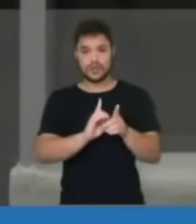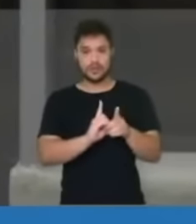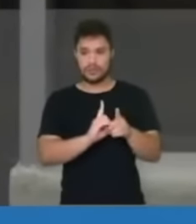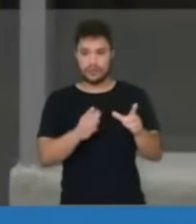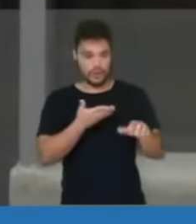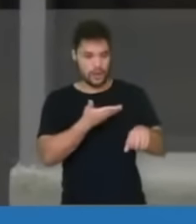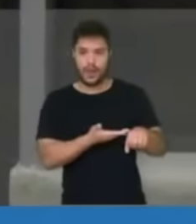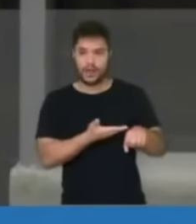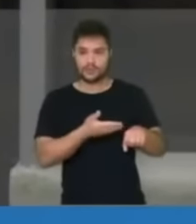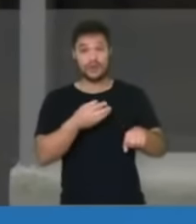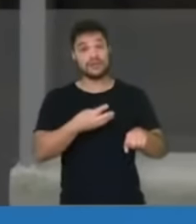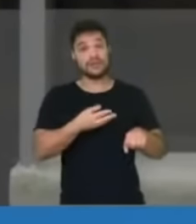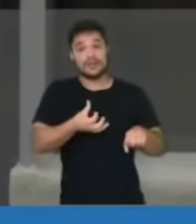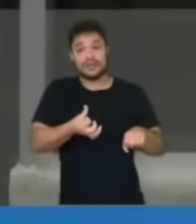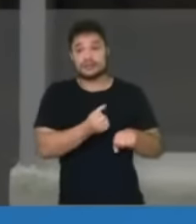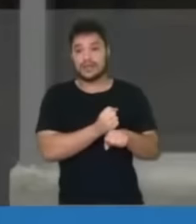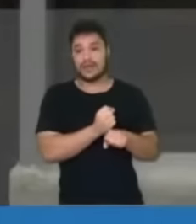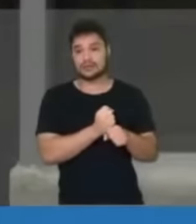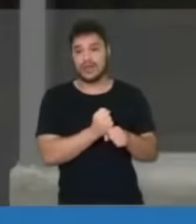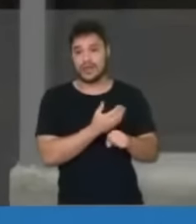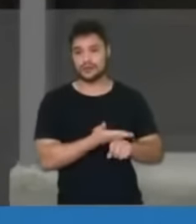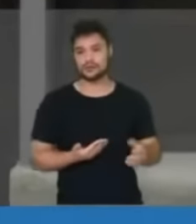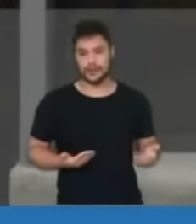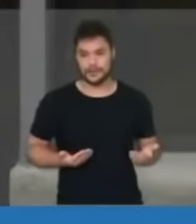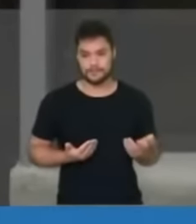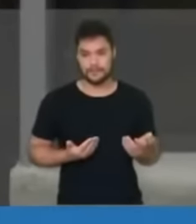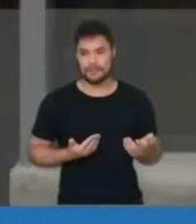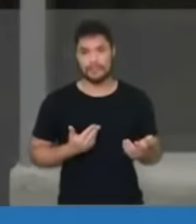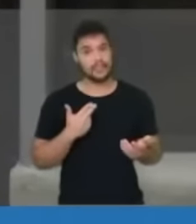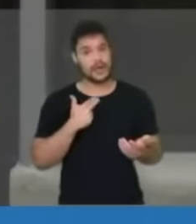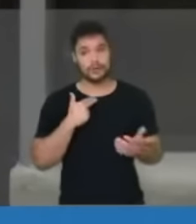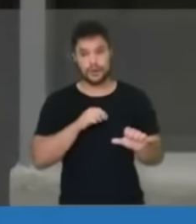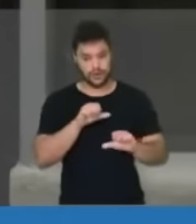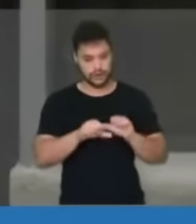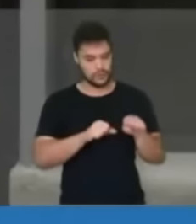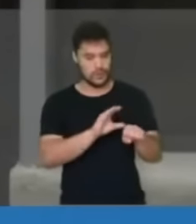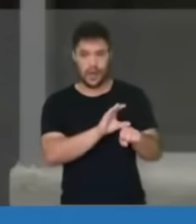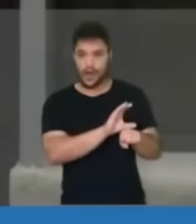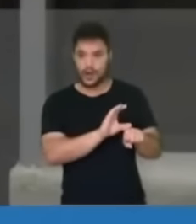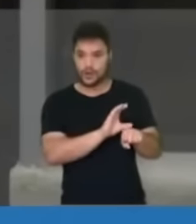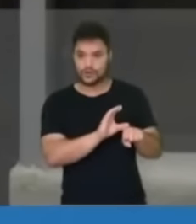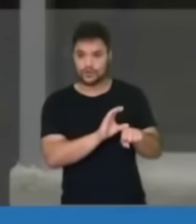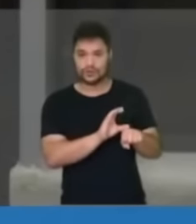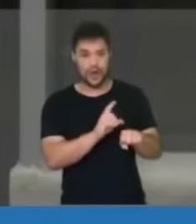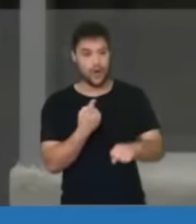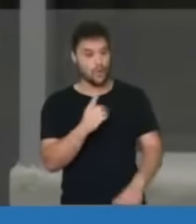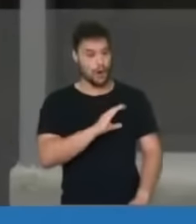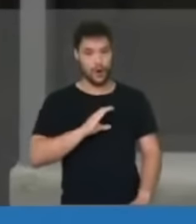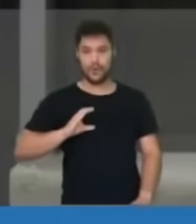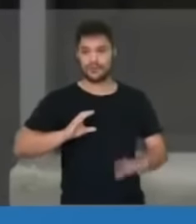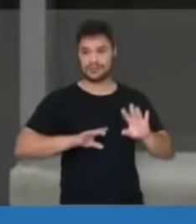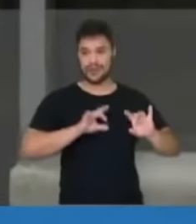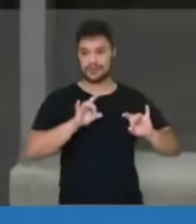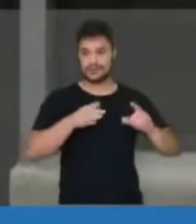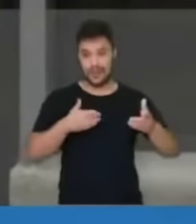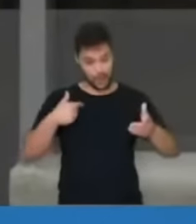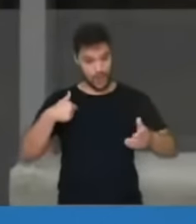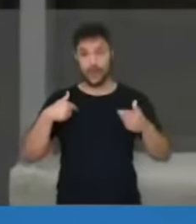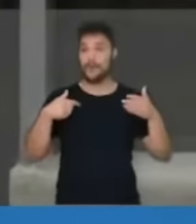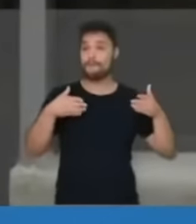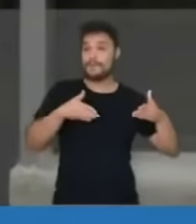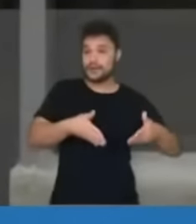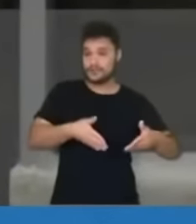há 36 anos. Não se muda a Constituição com uma comissão especial da qual eu fiz parte,